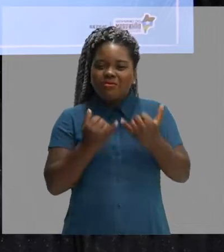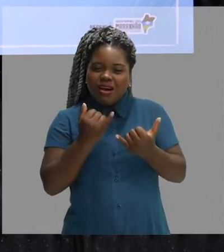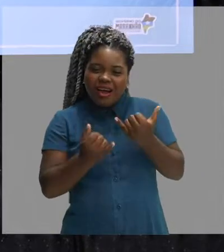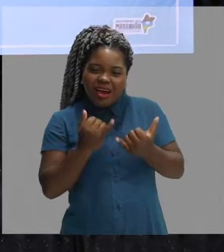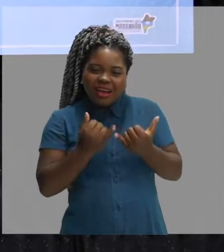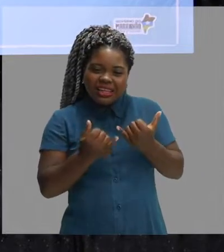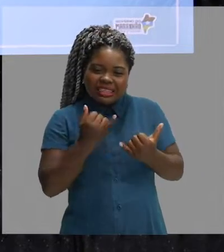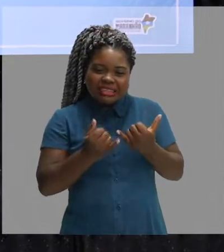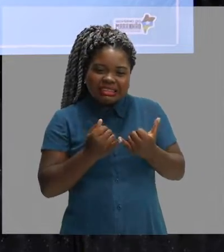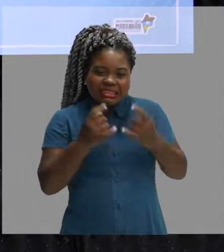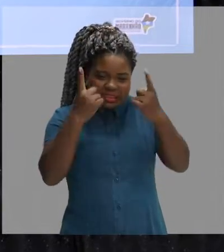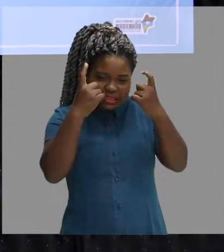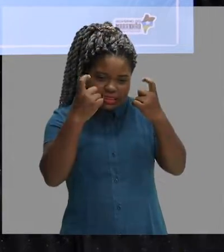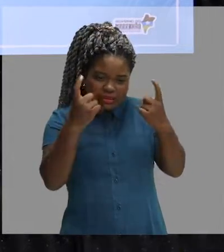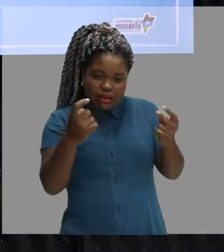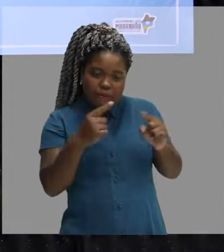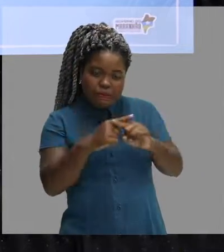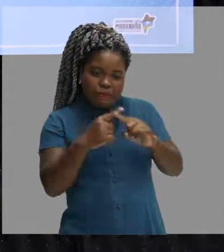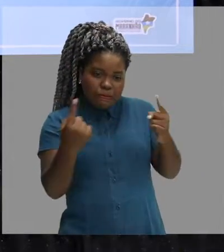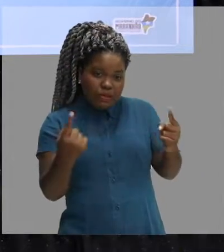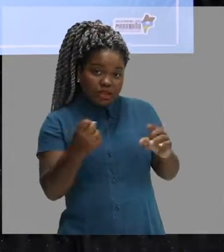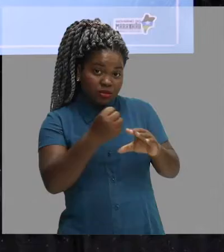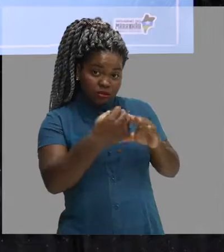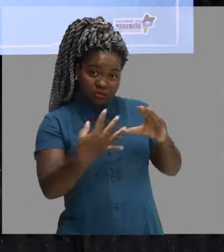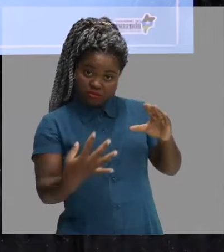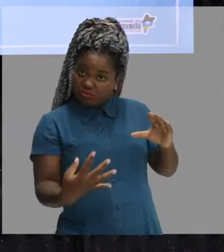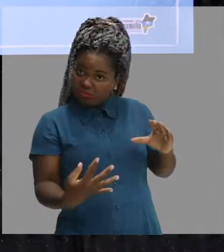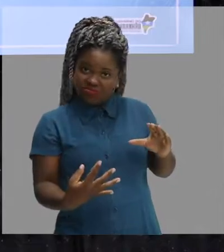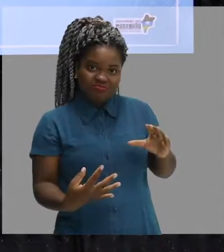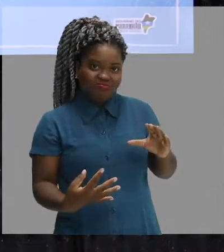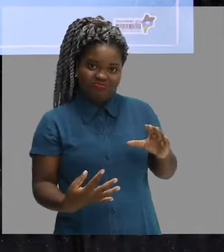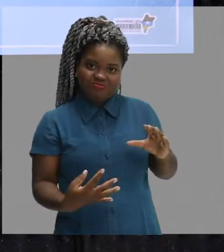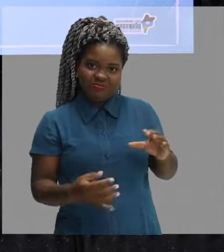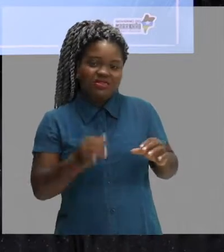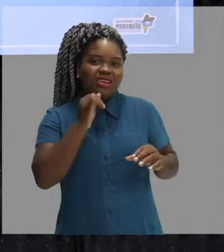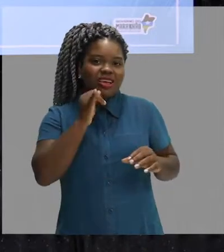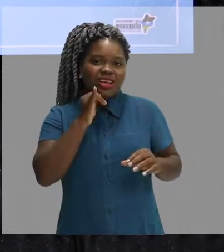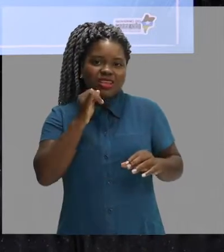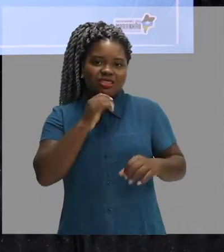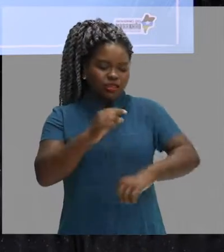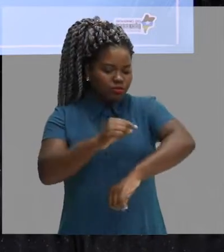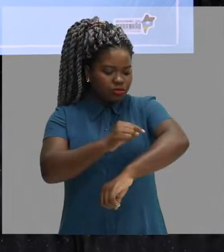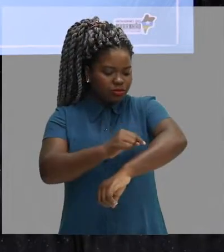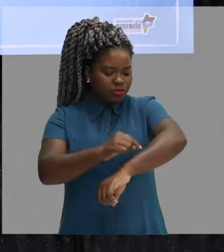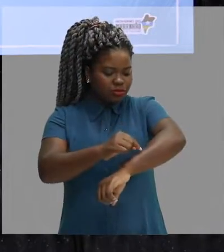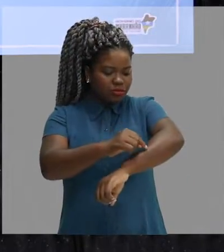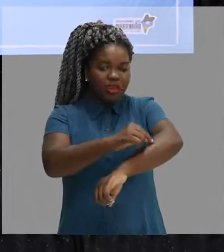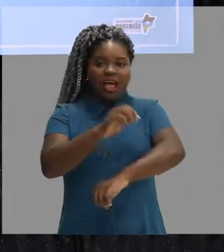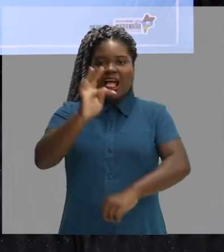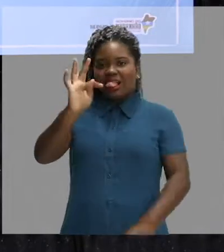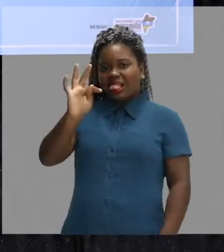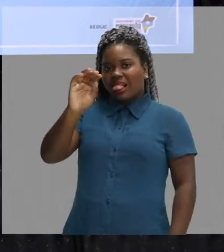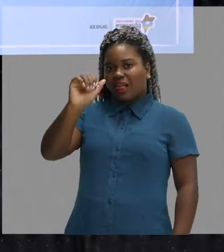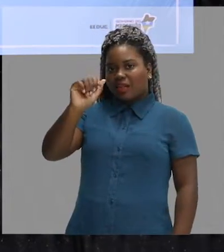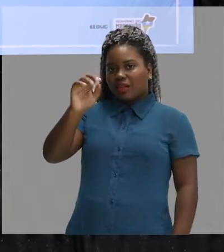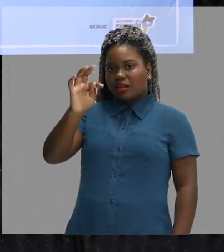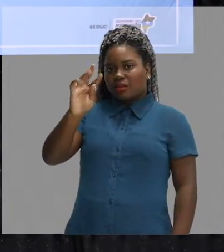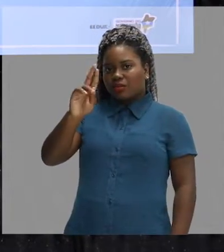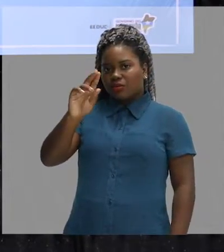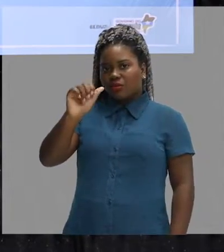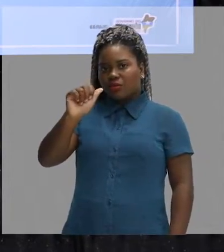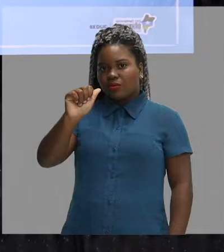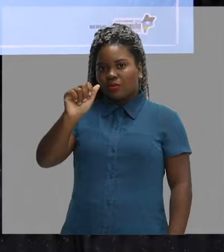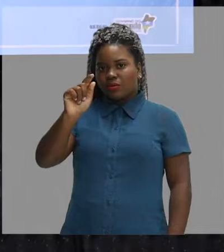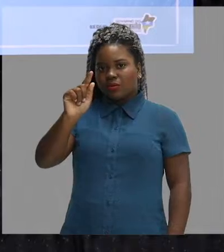violentas, mas não necessariamente são classificadas assim. Exemplo, tatuagem. A tatuagem pode ser um ato violento?